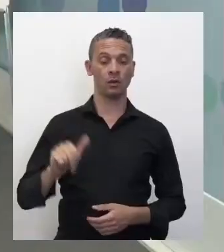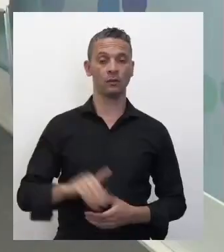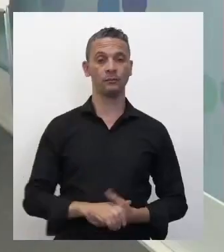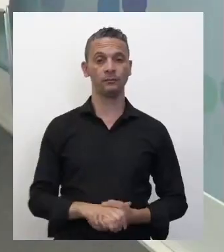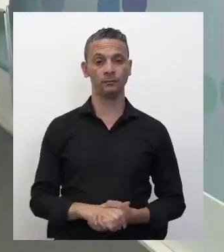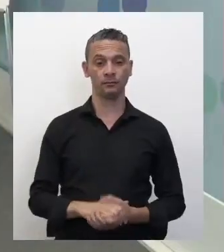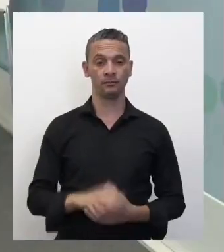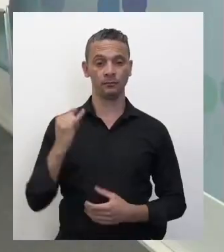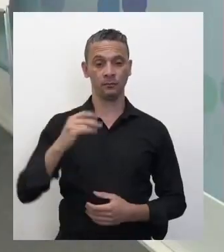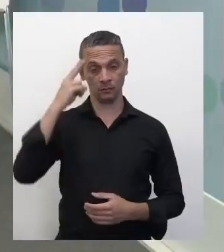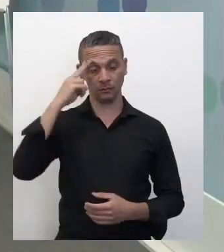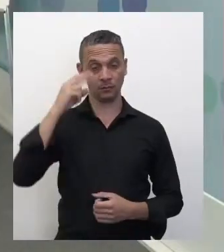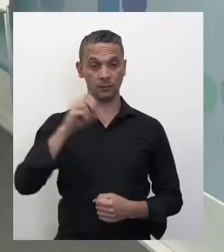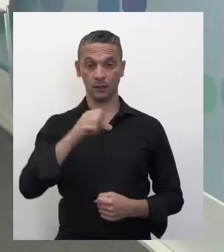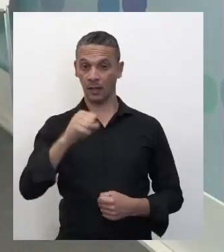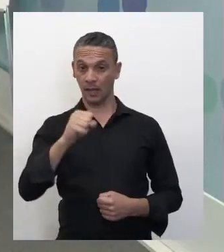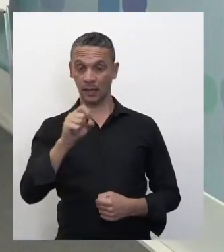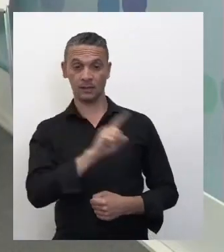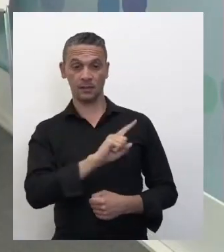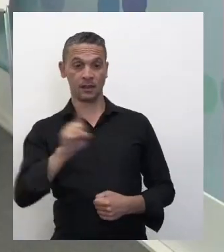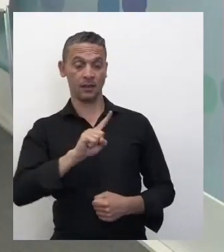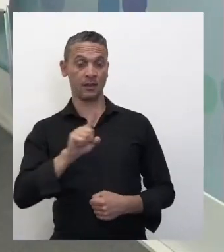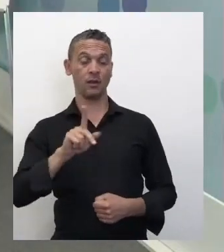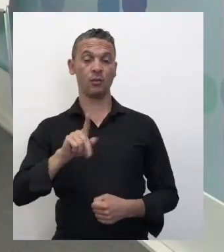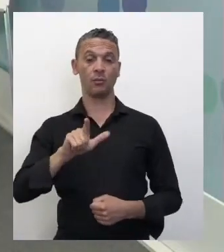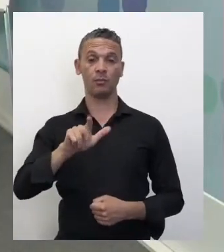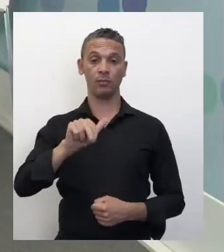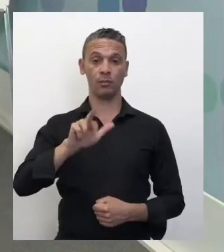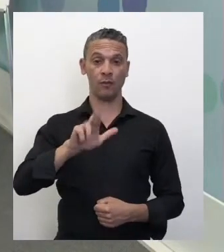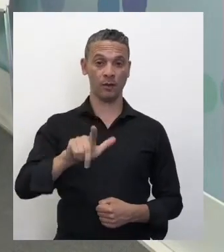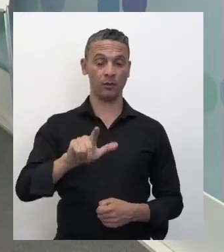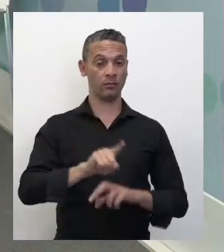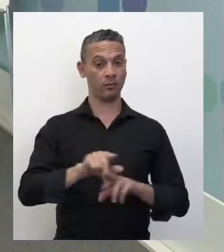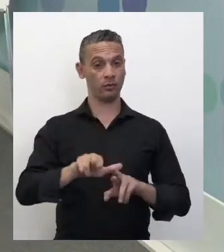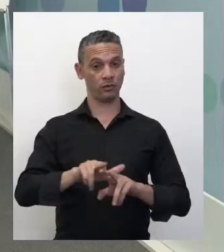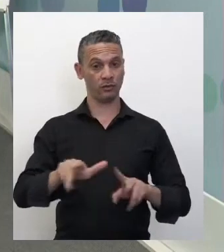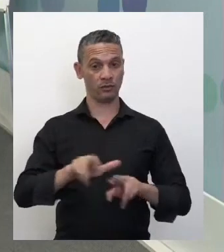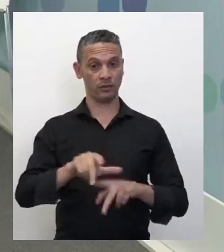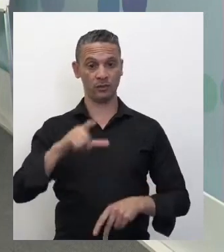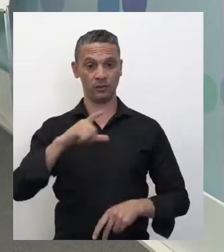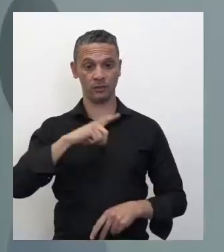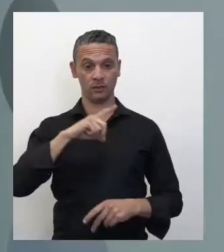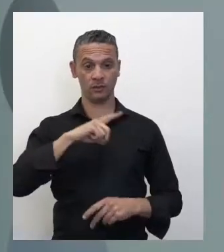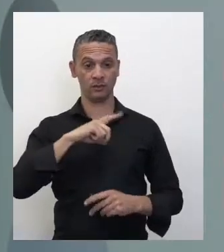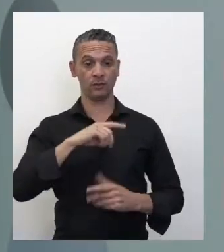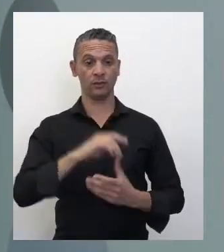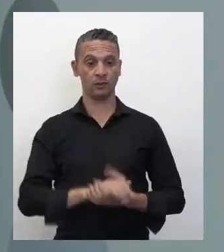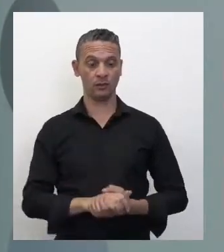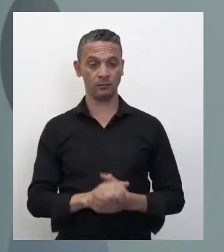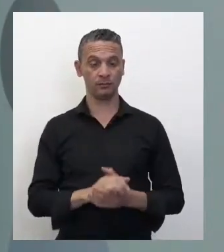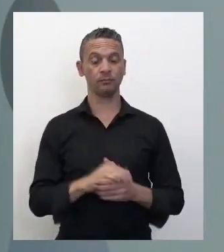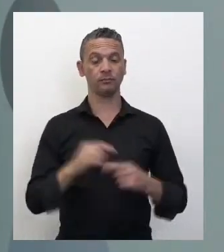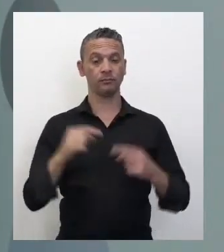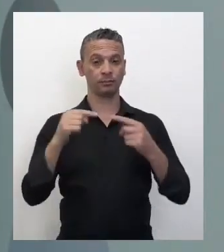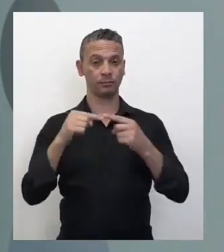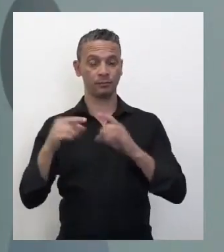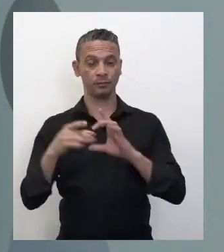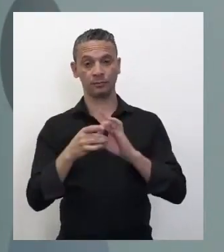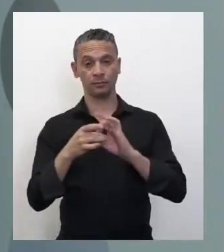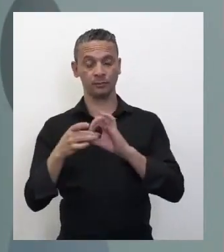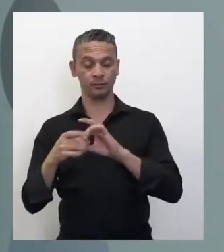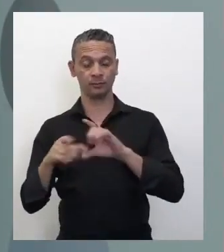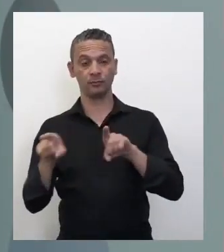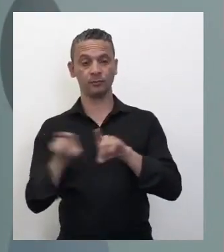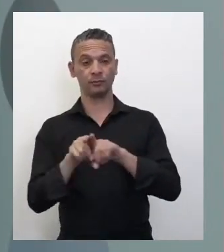S no verbo não é plural, né, João? O S do verbo não é plural, Ed. Muito obrigado. O S do verbo é da conjugação, né? É como em